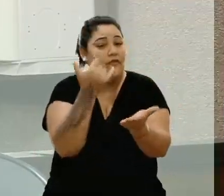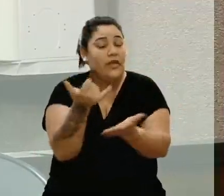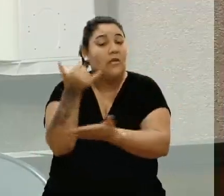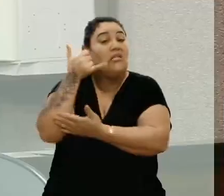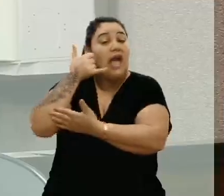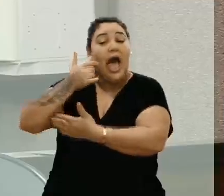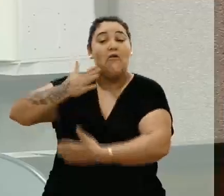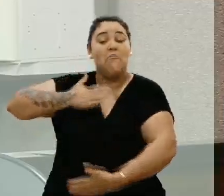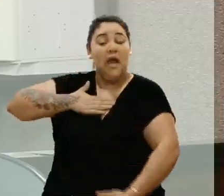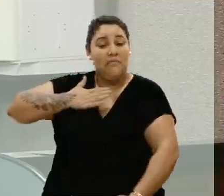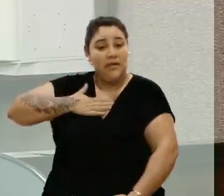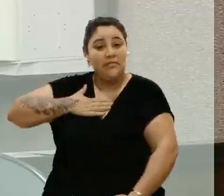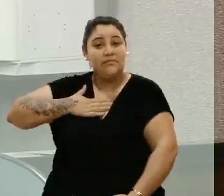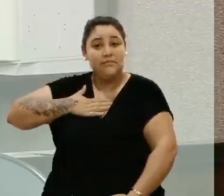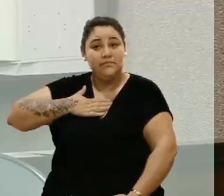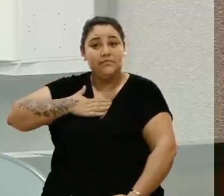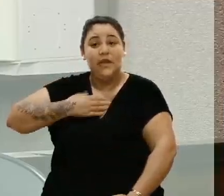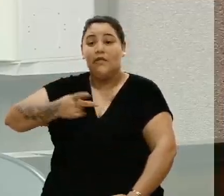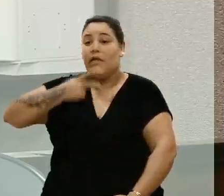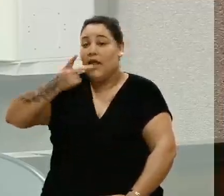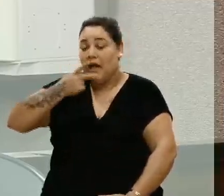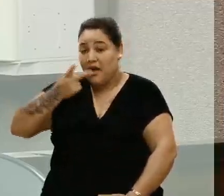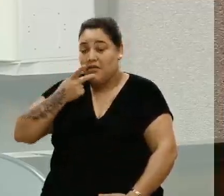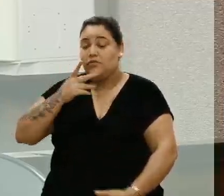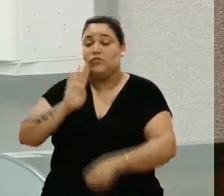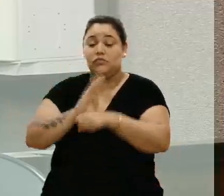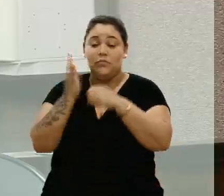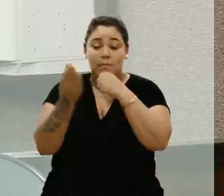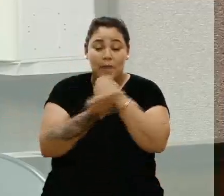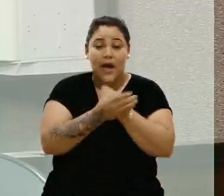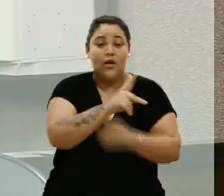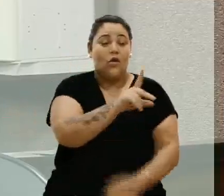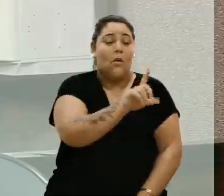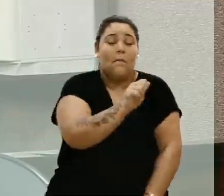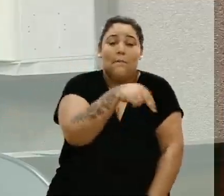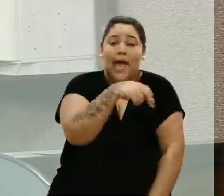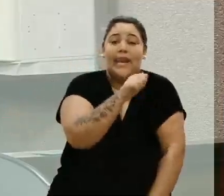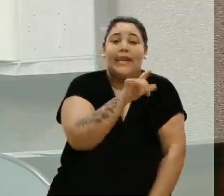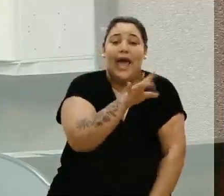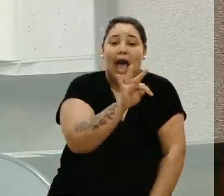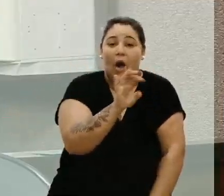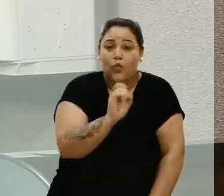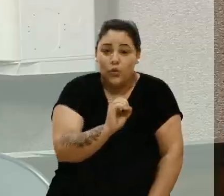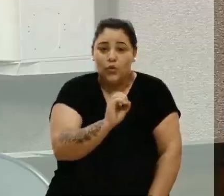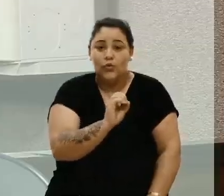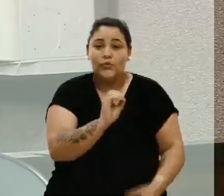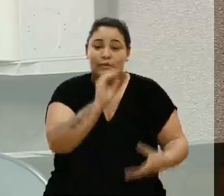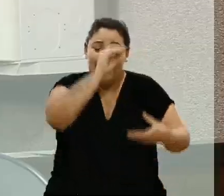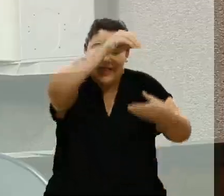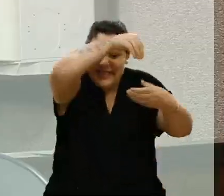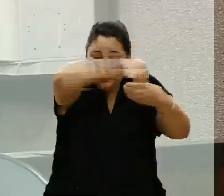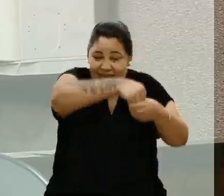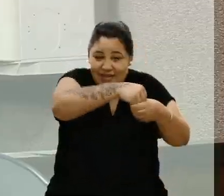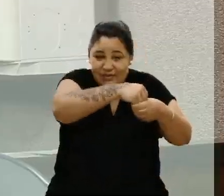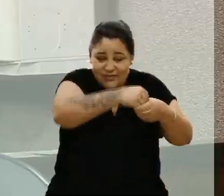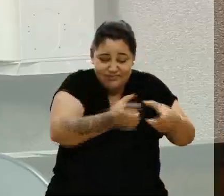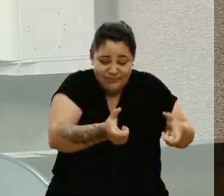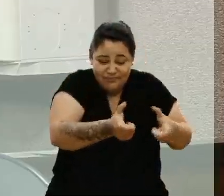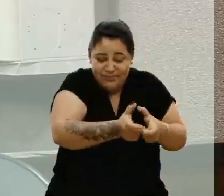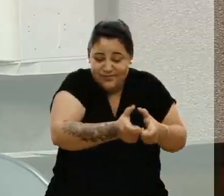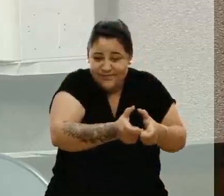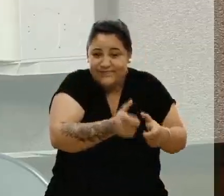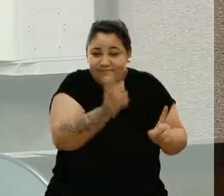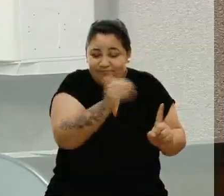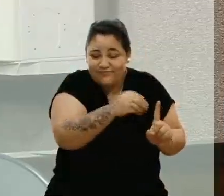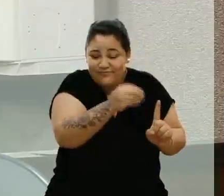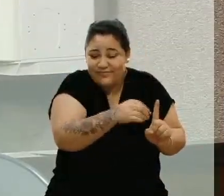lá, inclusive locais citados, o Planalto, o Xamixunga, diversos lugares, e eu estive lá. Diversos, ao contrário